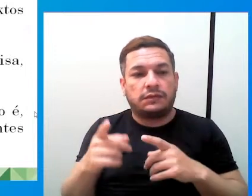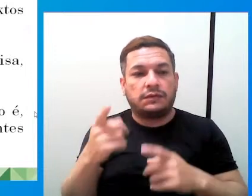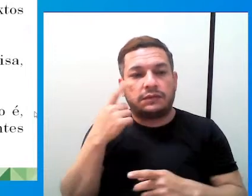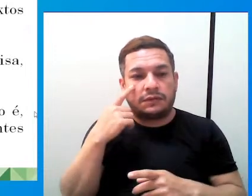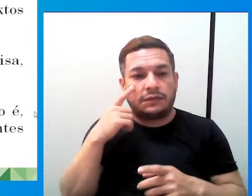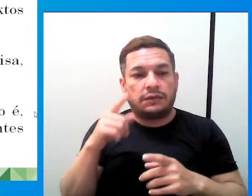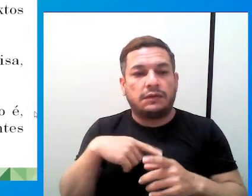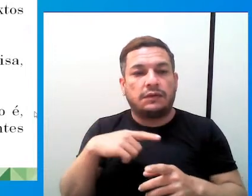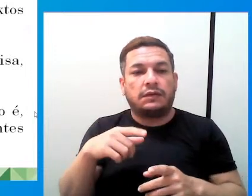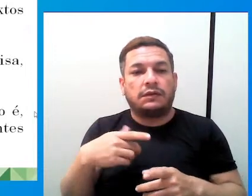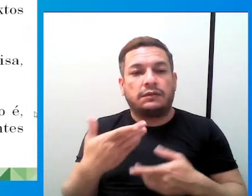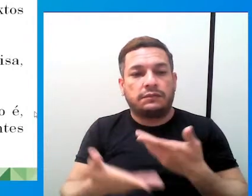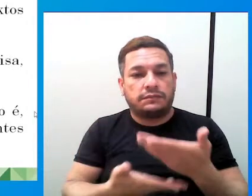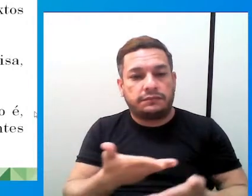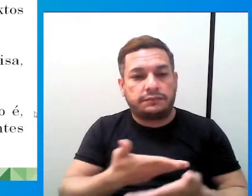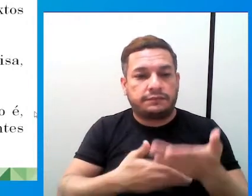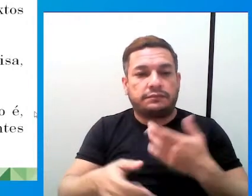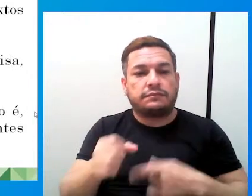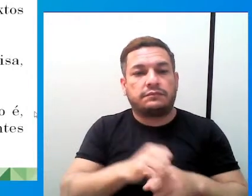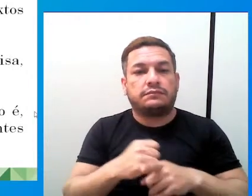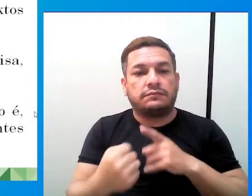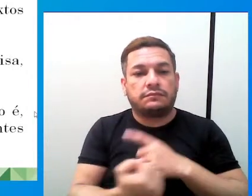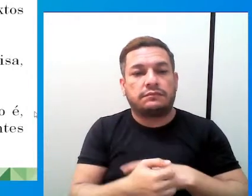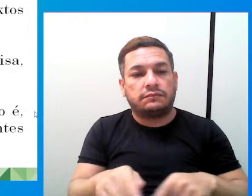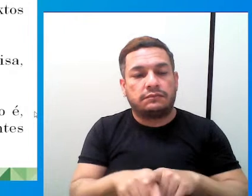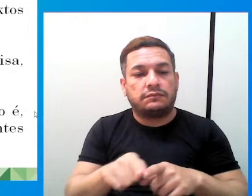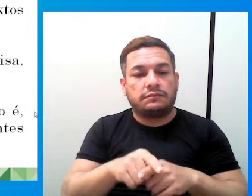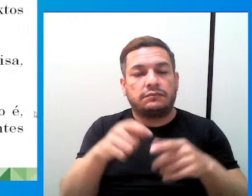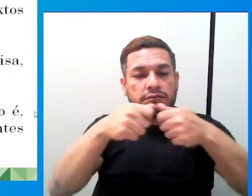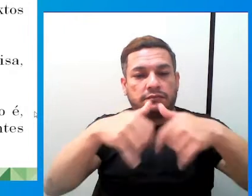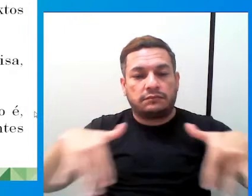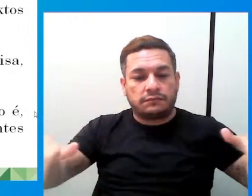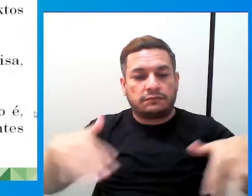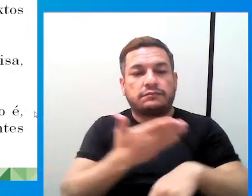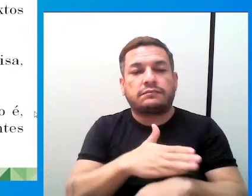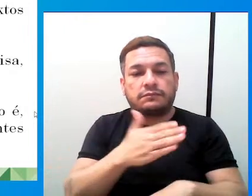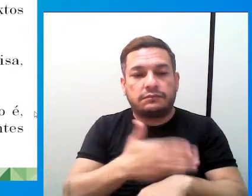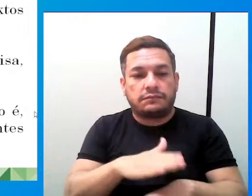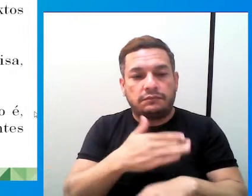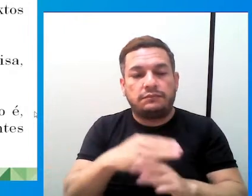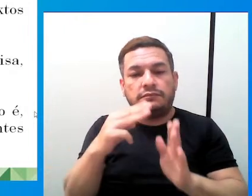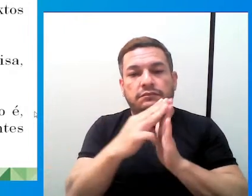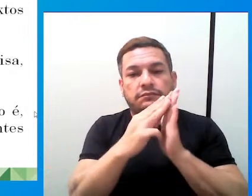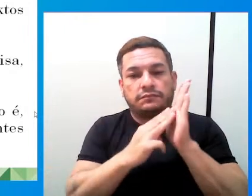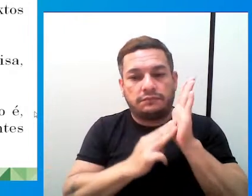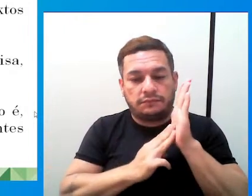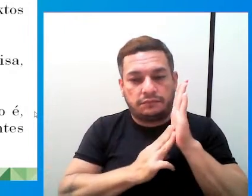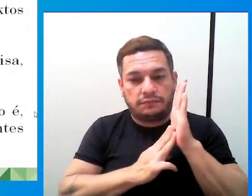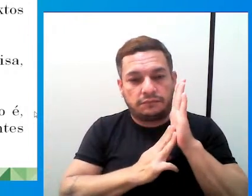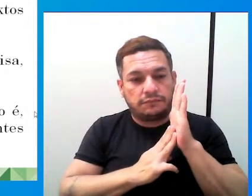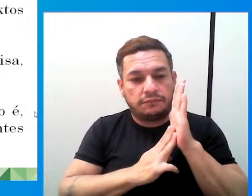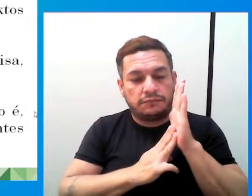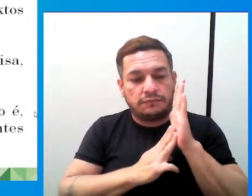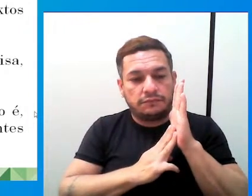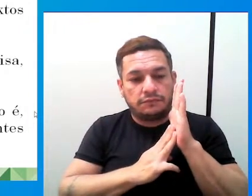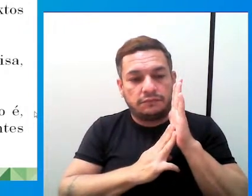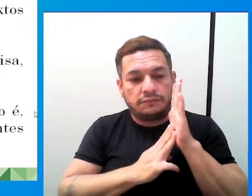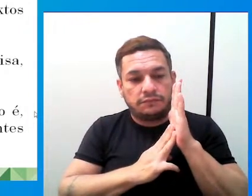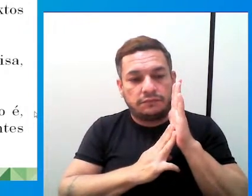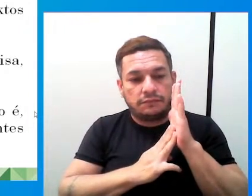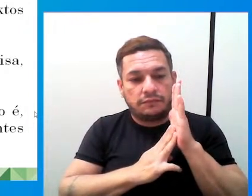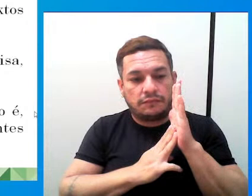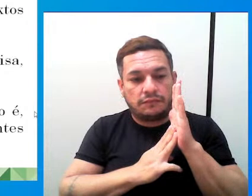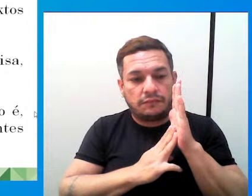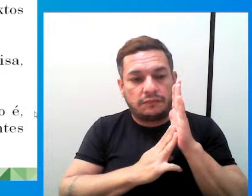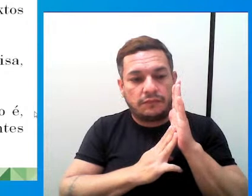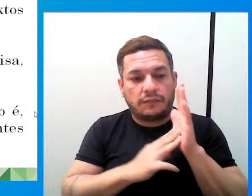dissociável, aí eu trago aqui a questão da extensão como prática metodológica, ou seja, vocês vão perceber